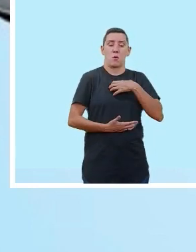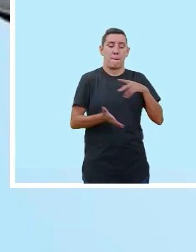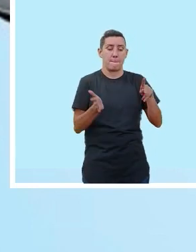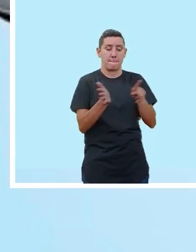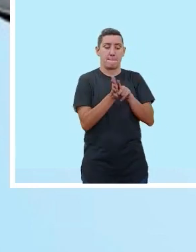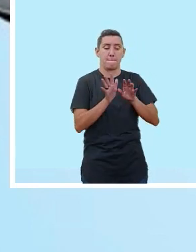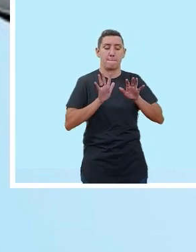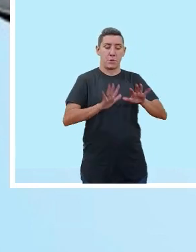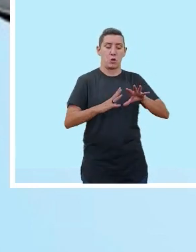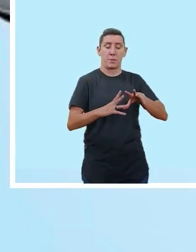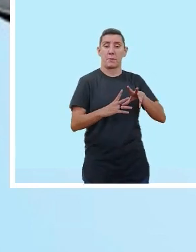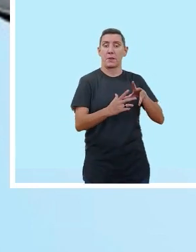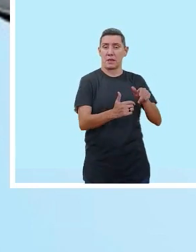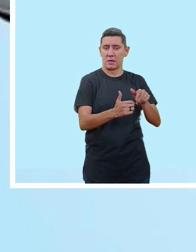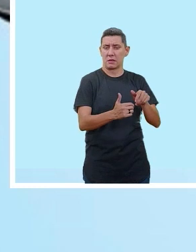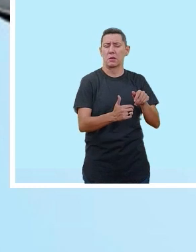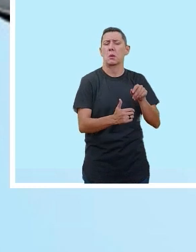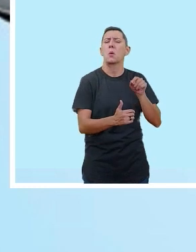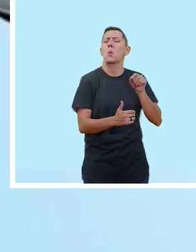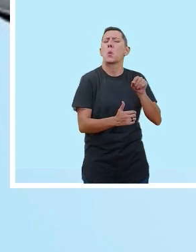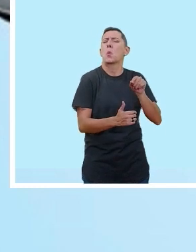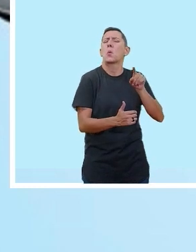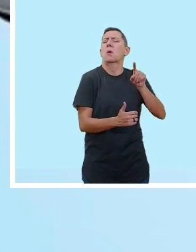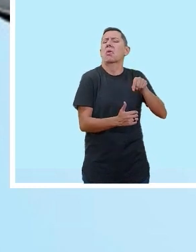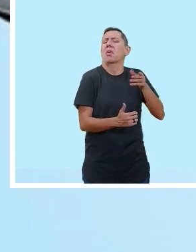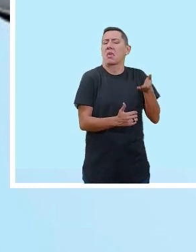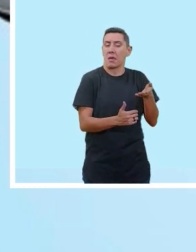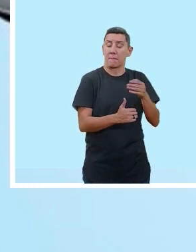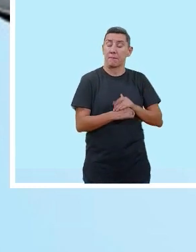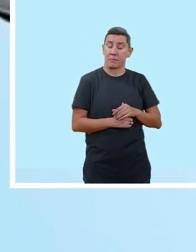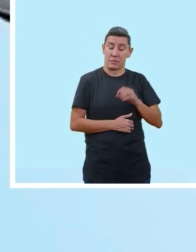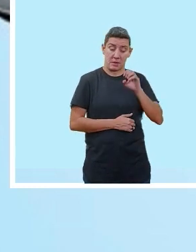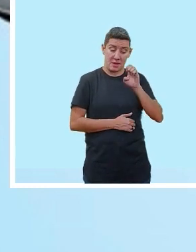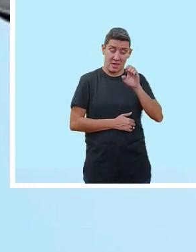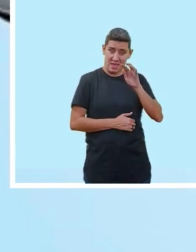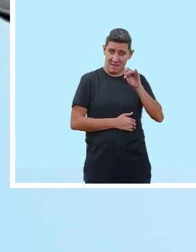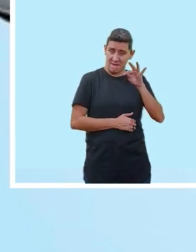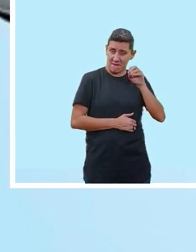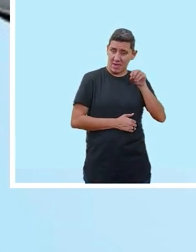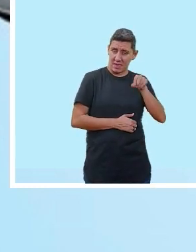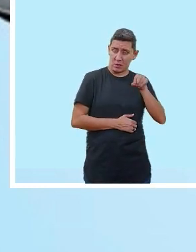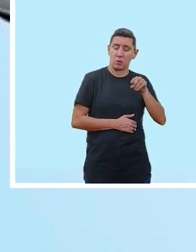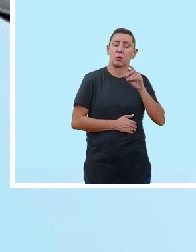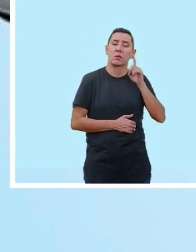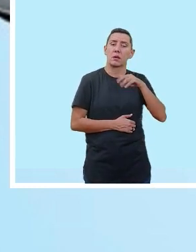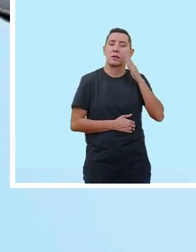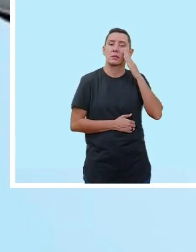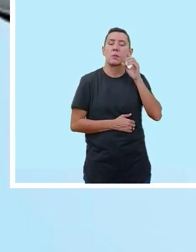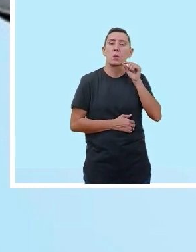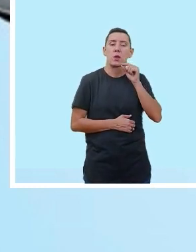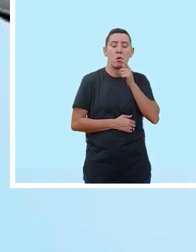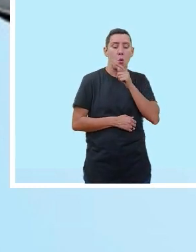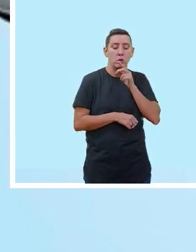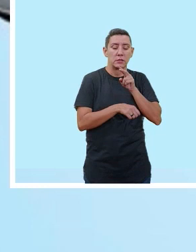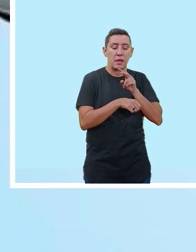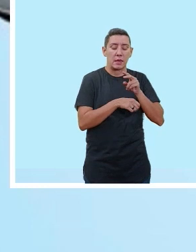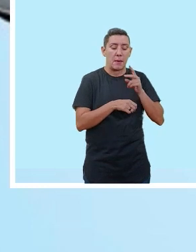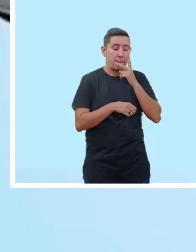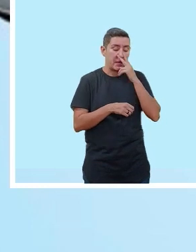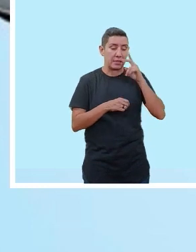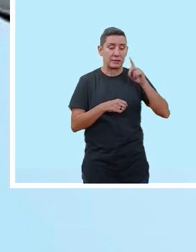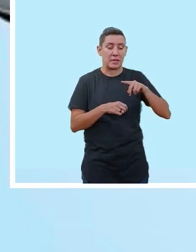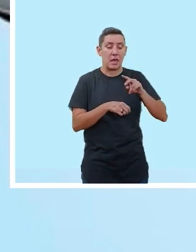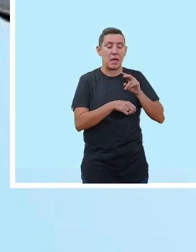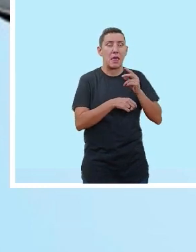efeito estufa? O efeito estufa, ele é um fenômeno responsável por manter as temperaturas médias da Terra.